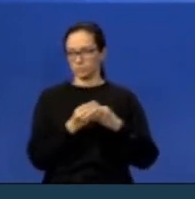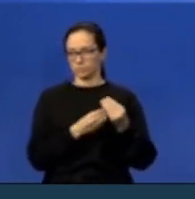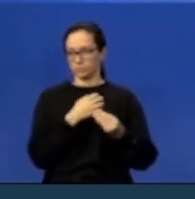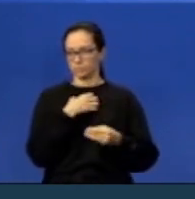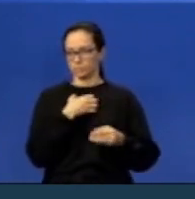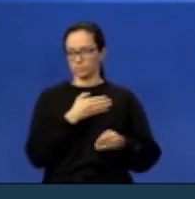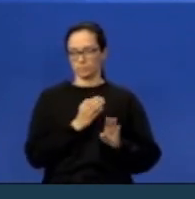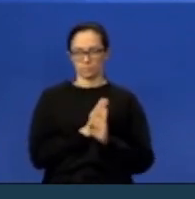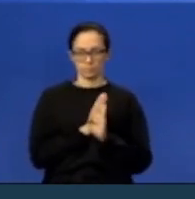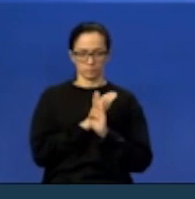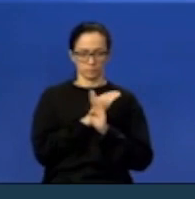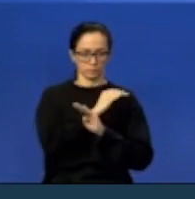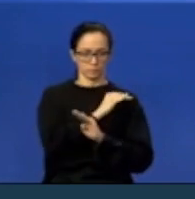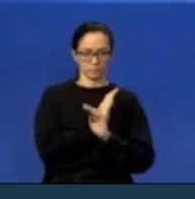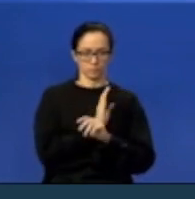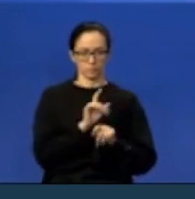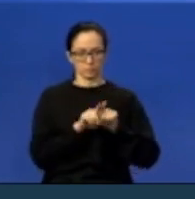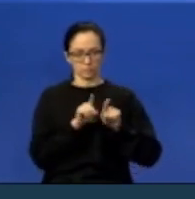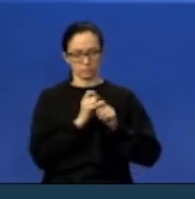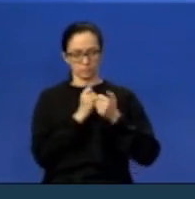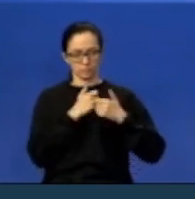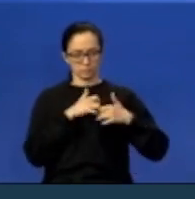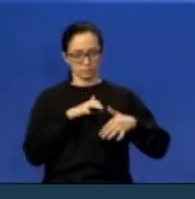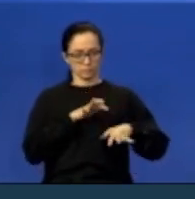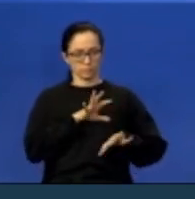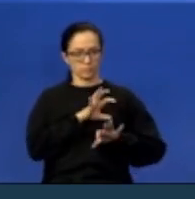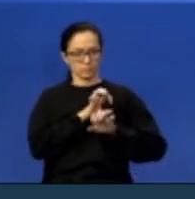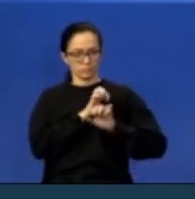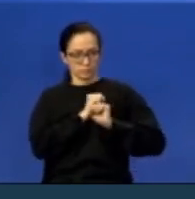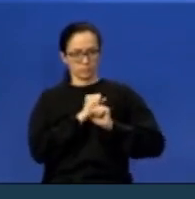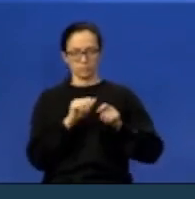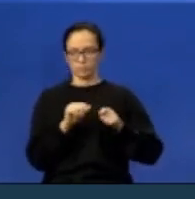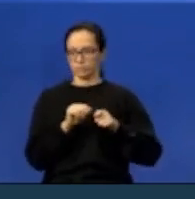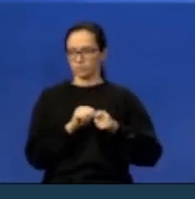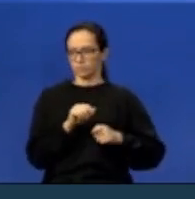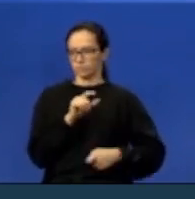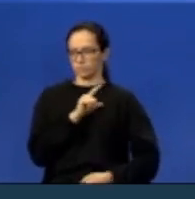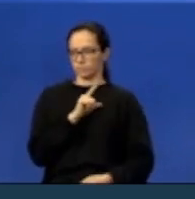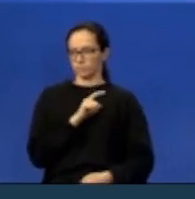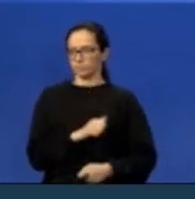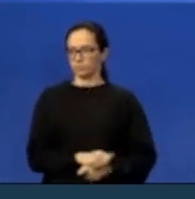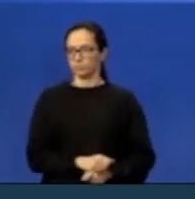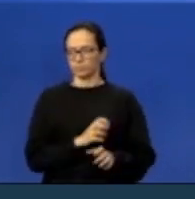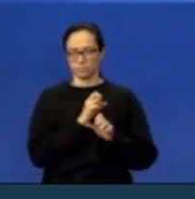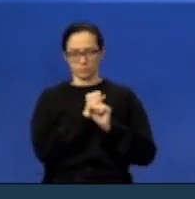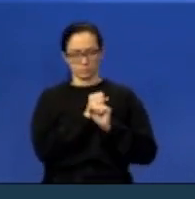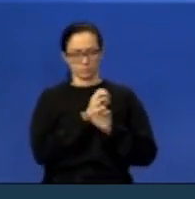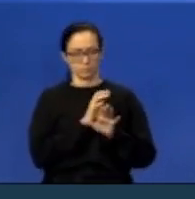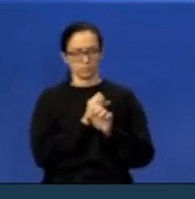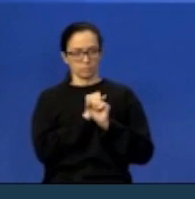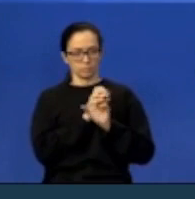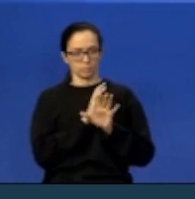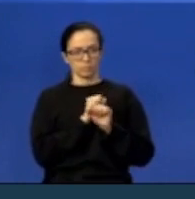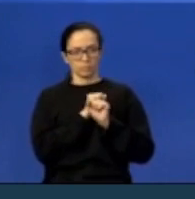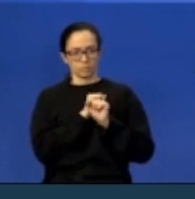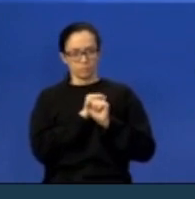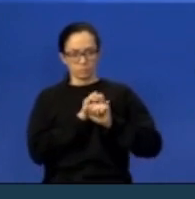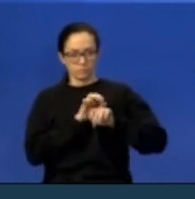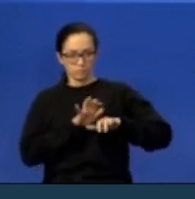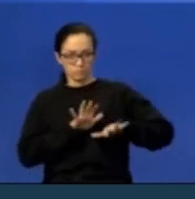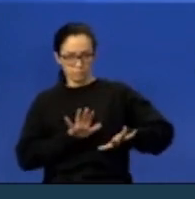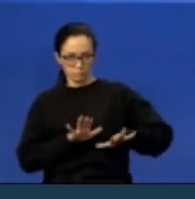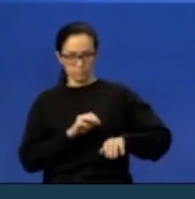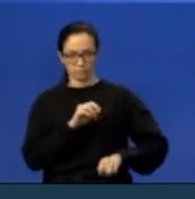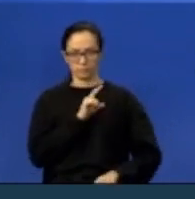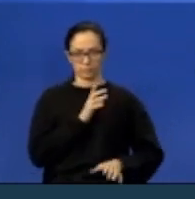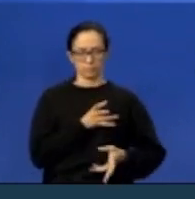sístole atrial, e a contração ventricular, que seria a sístole ventricular, e o relaxamento, que ele é denominado de diástole,